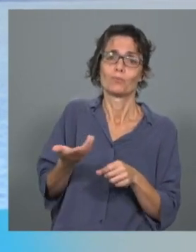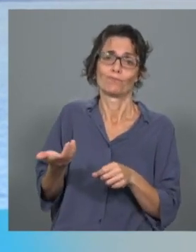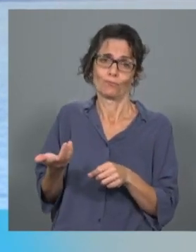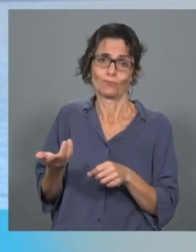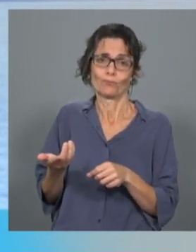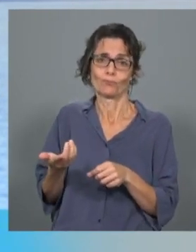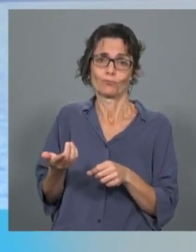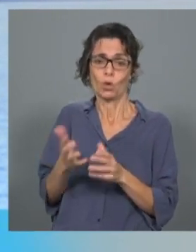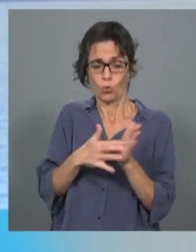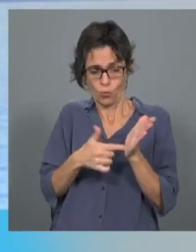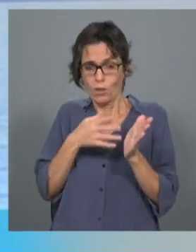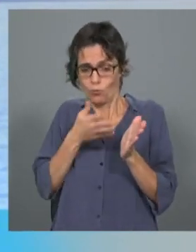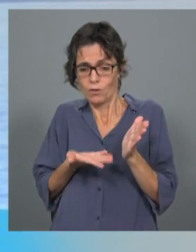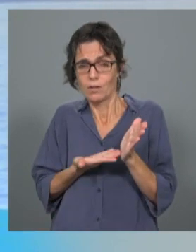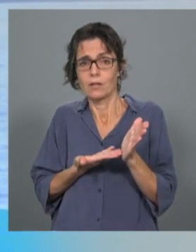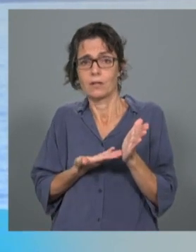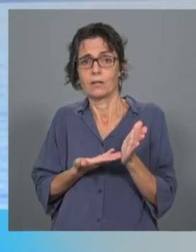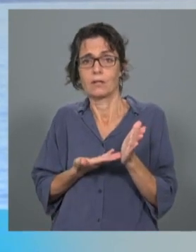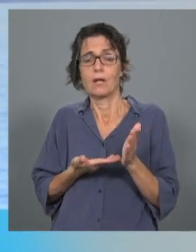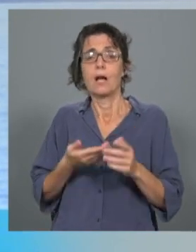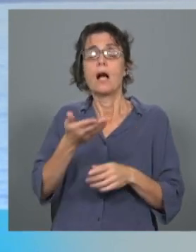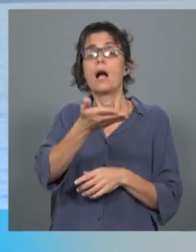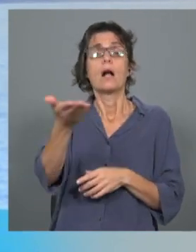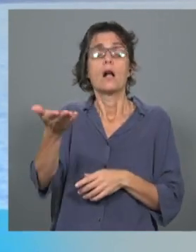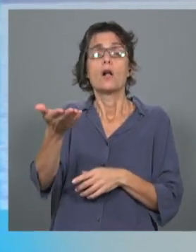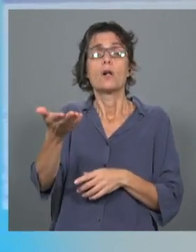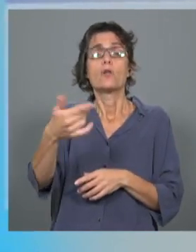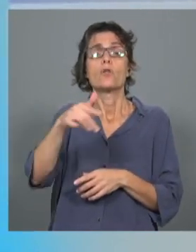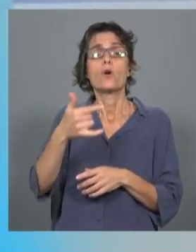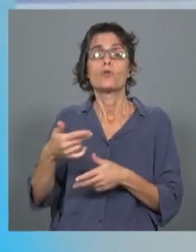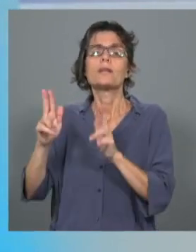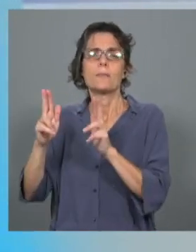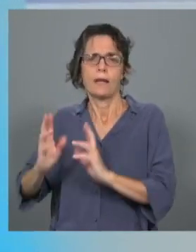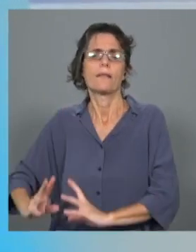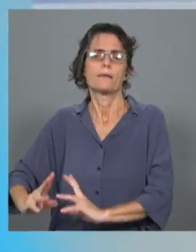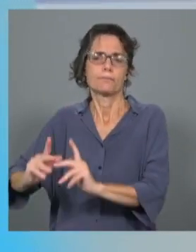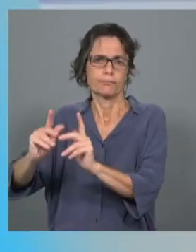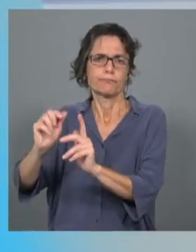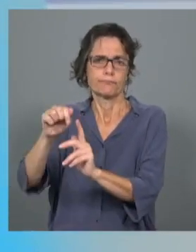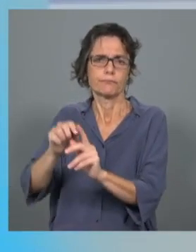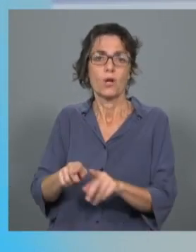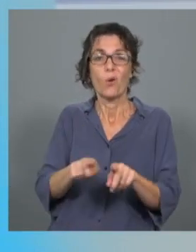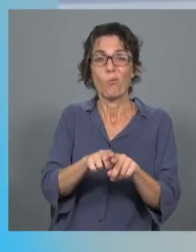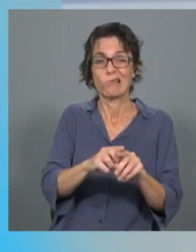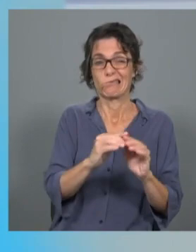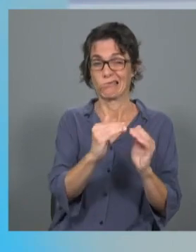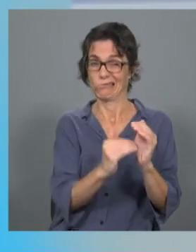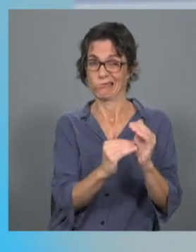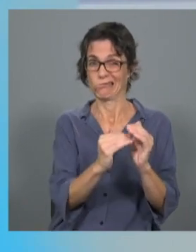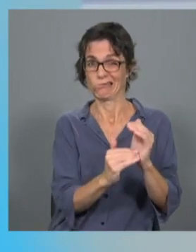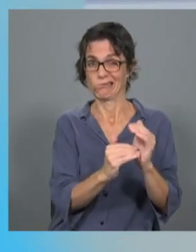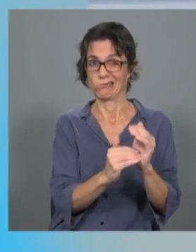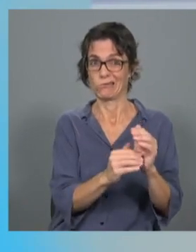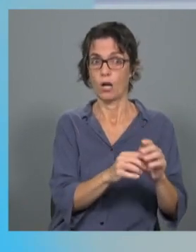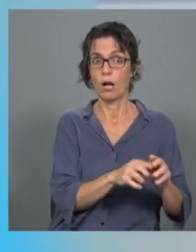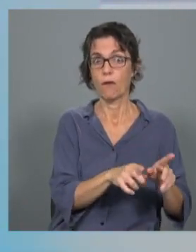constantemente a repetir. Portanto, se em relação à liberdade avançamos um bocadinho, em relação à igualdade menos, avançamos ainda menos, em relação à